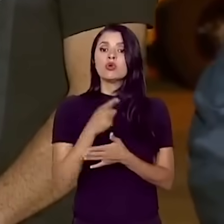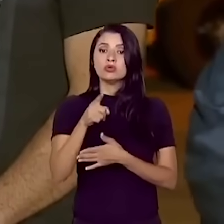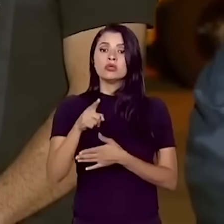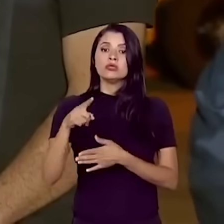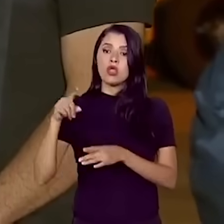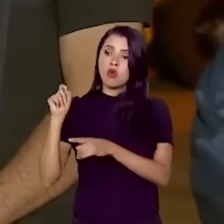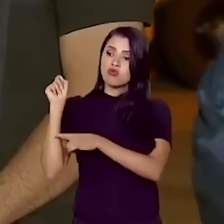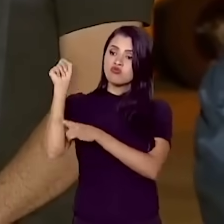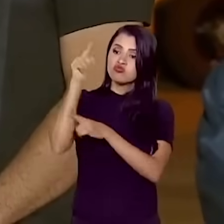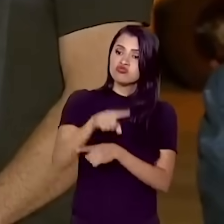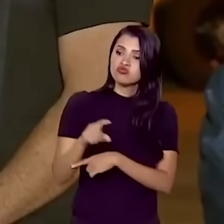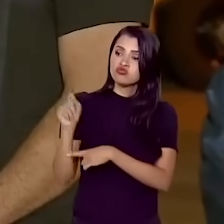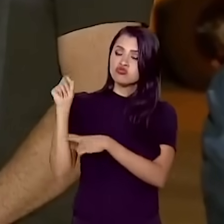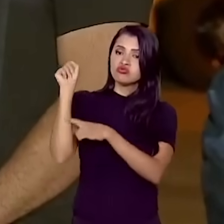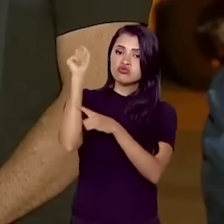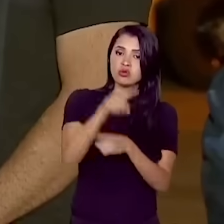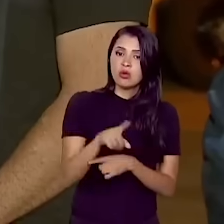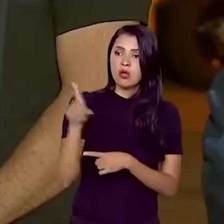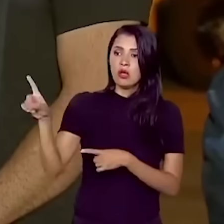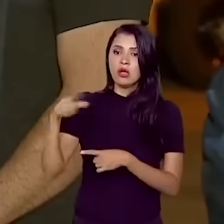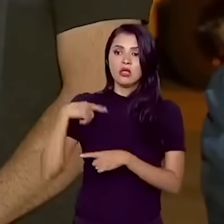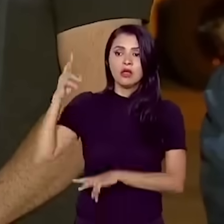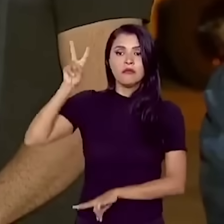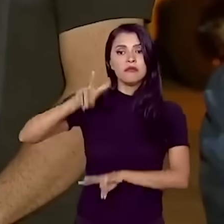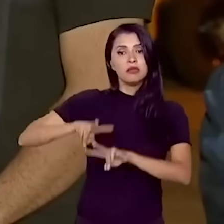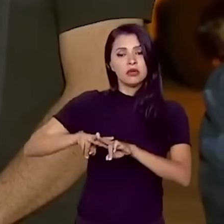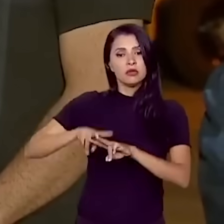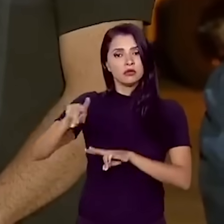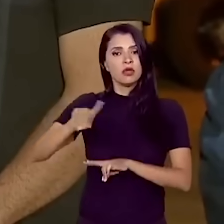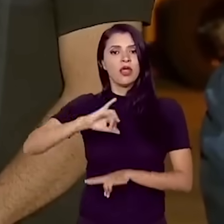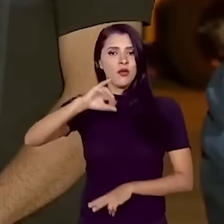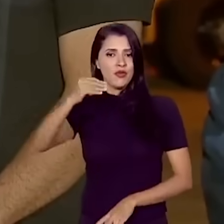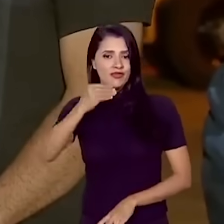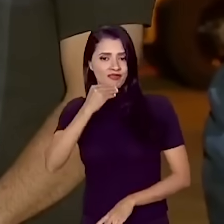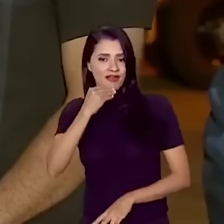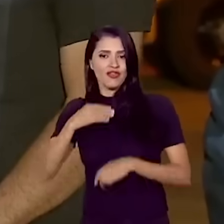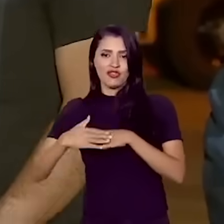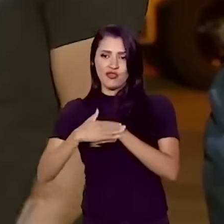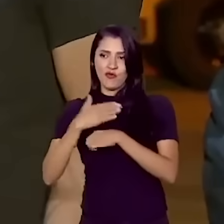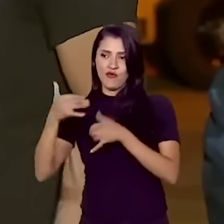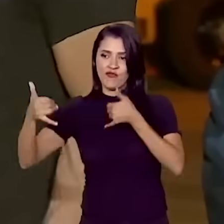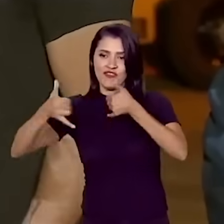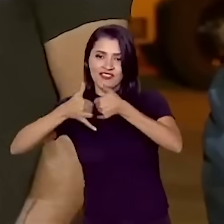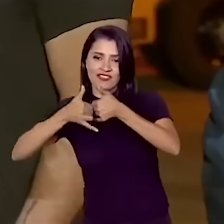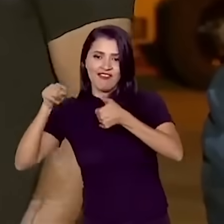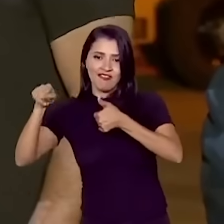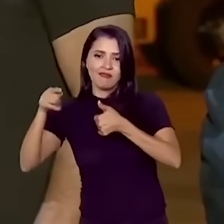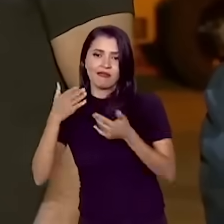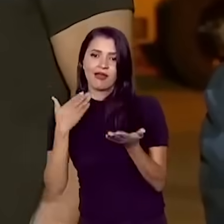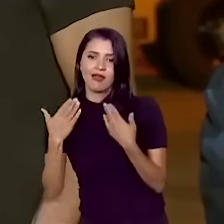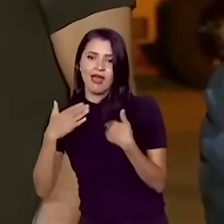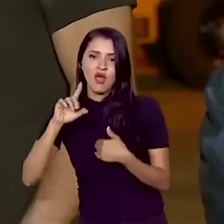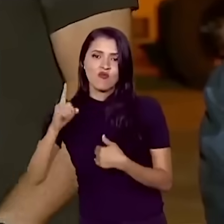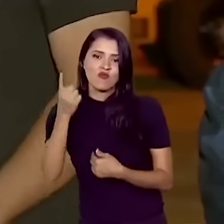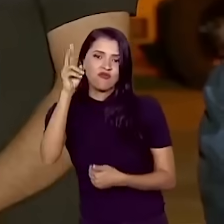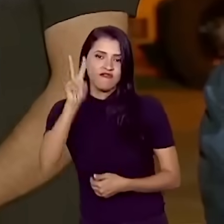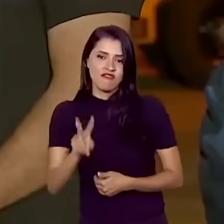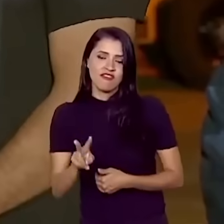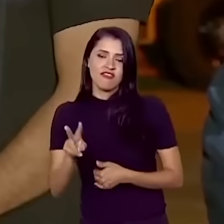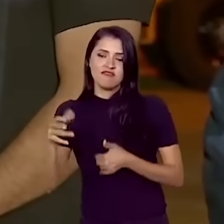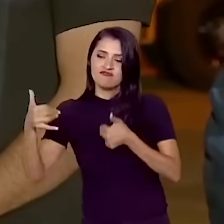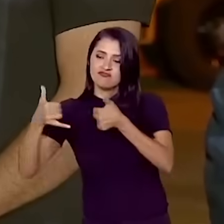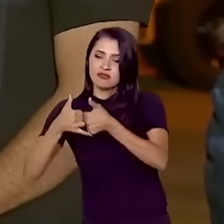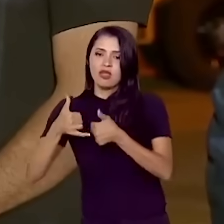os ataques e ele então ficou preso. Eu tive a oportunidade de falar por telefone com ele uma vez